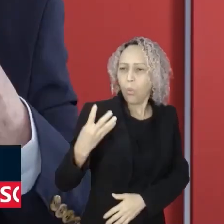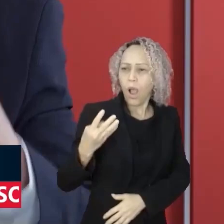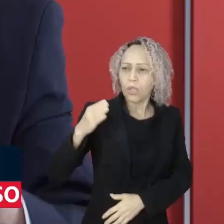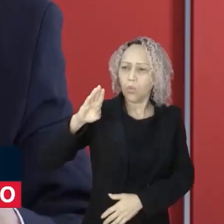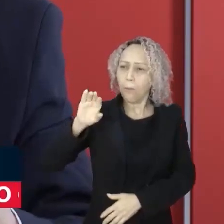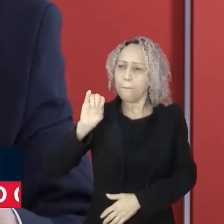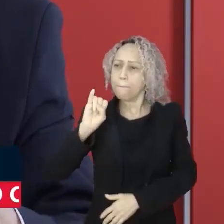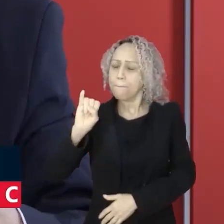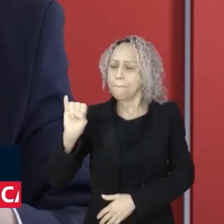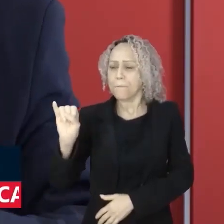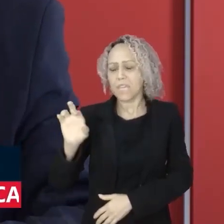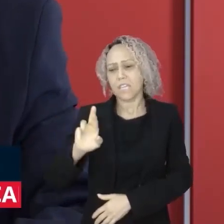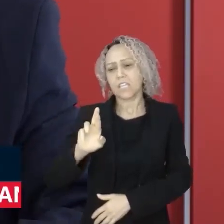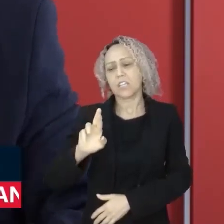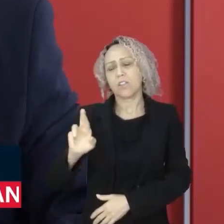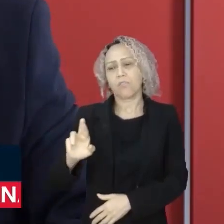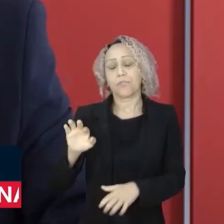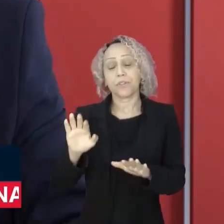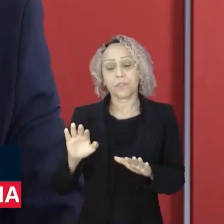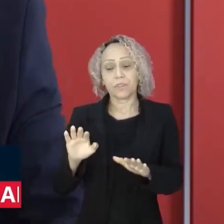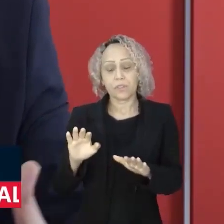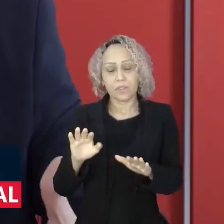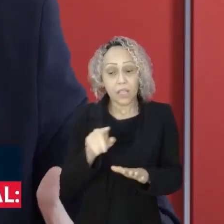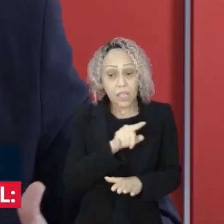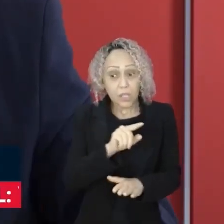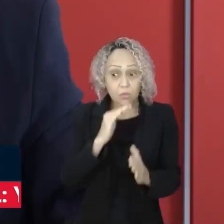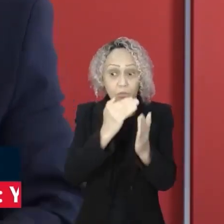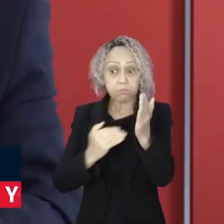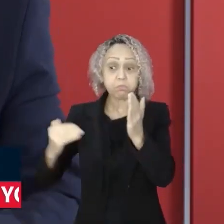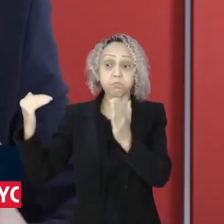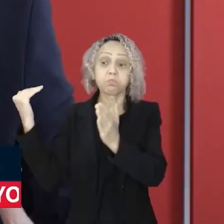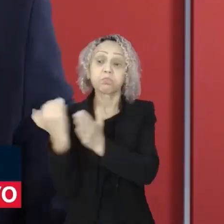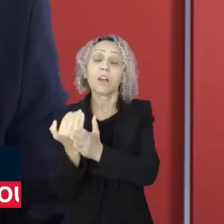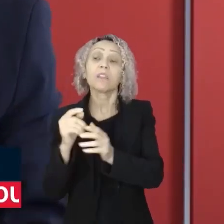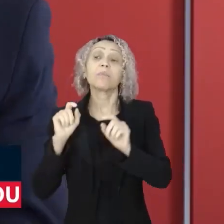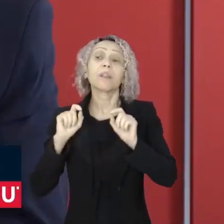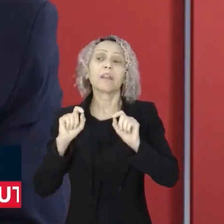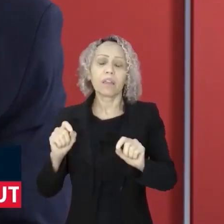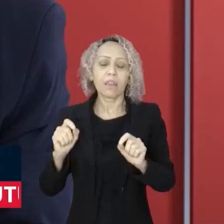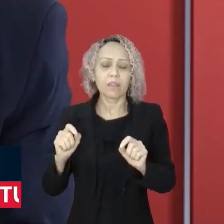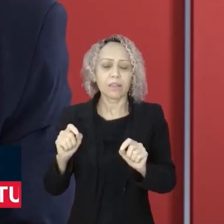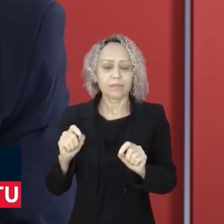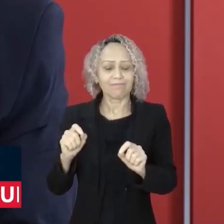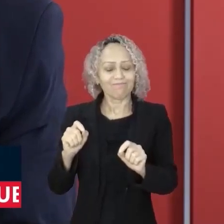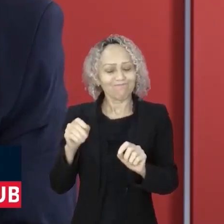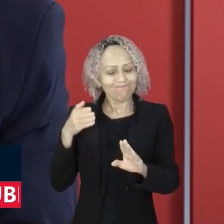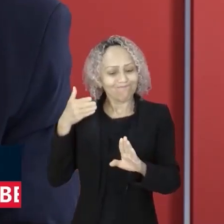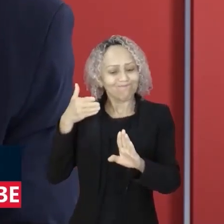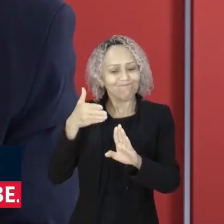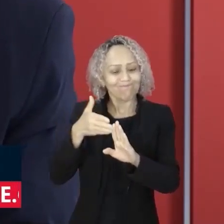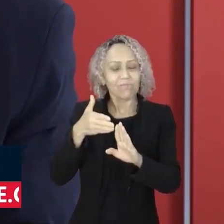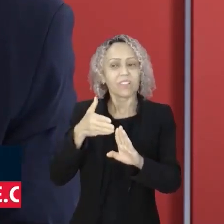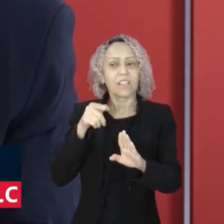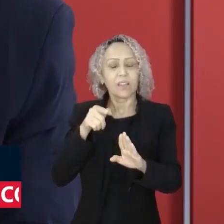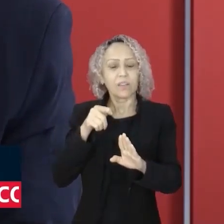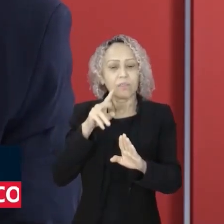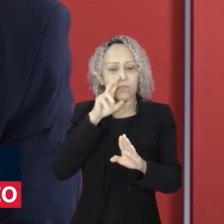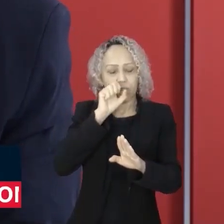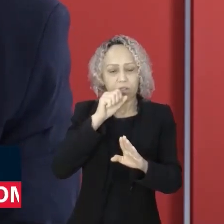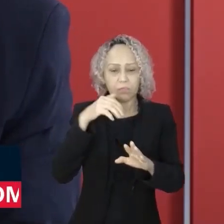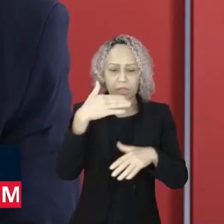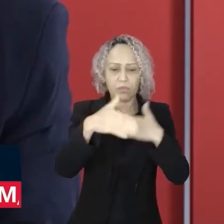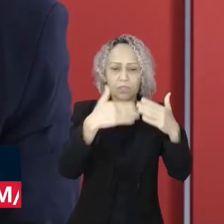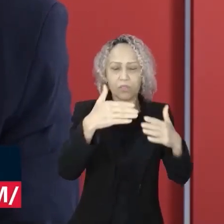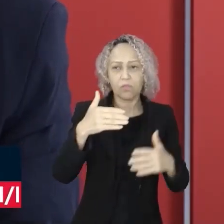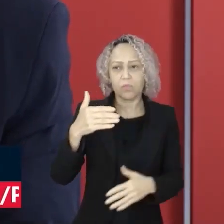foram maiores, acrescidos, porque isso também dá uma base, né, muito forte para o desenvolvimento na economia